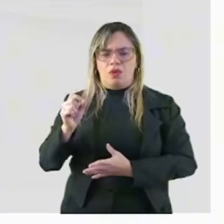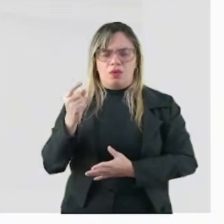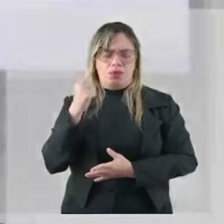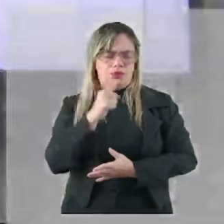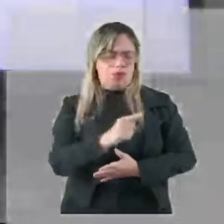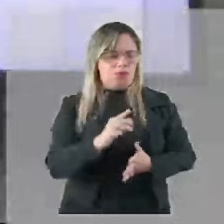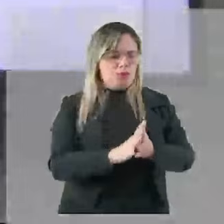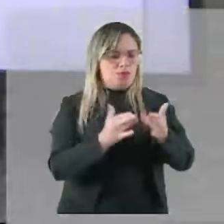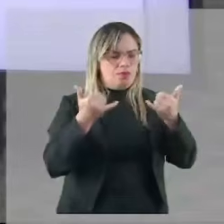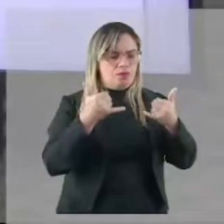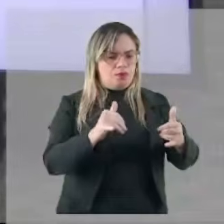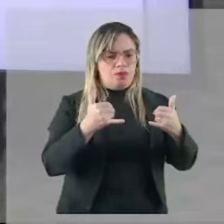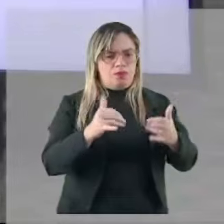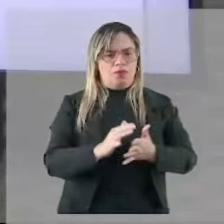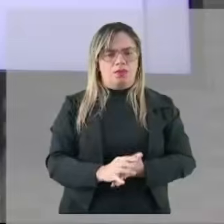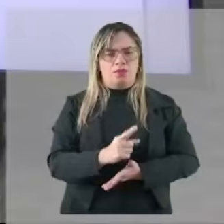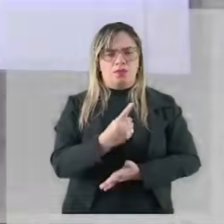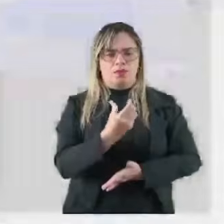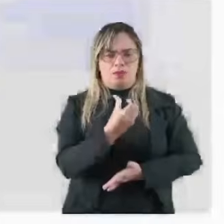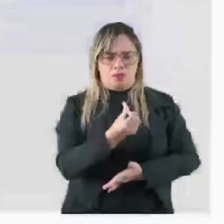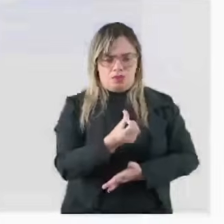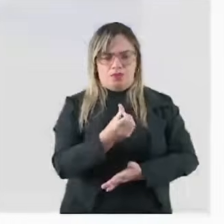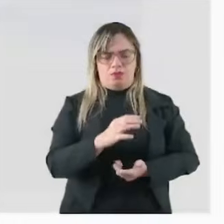questão também me forneceu, ó, 16.